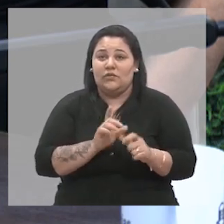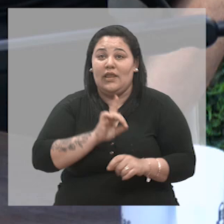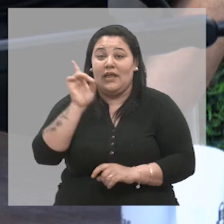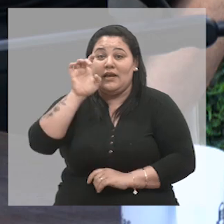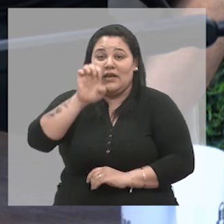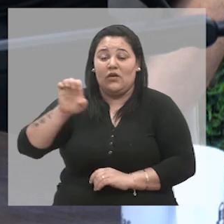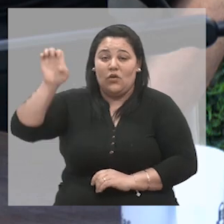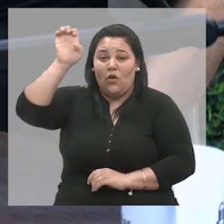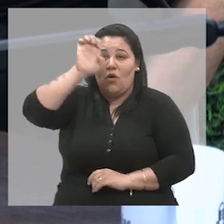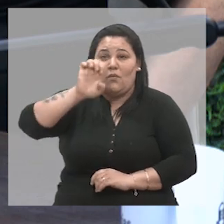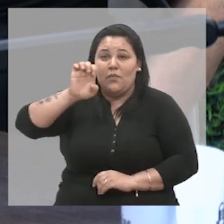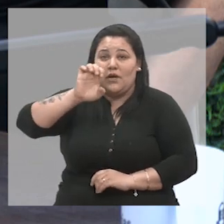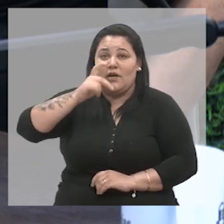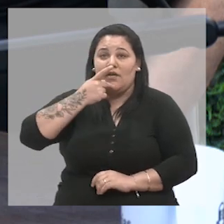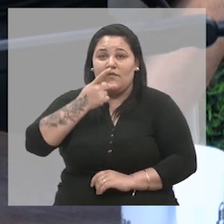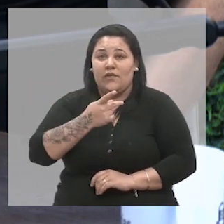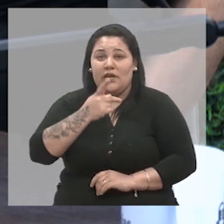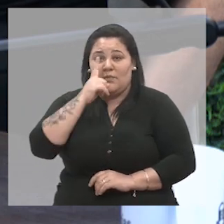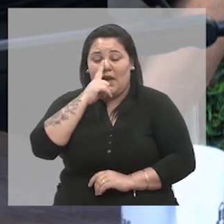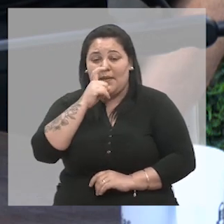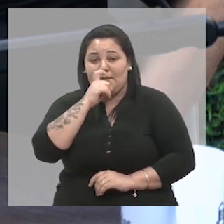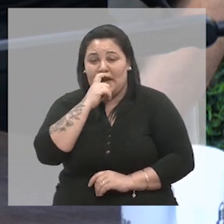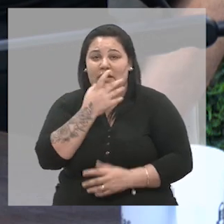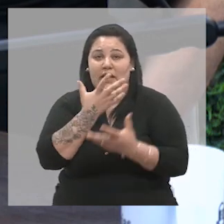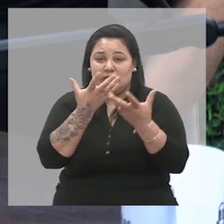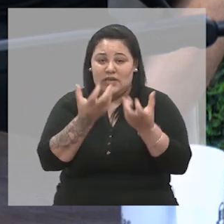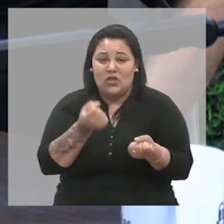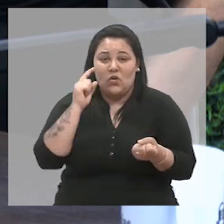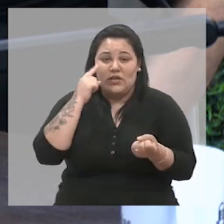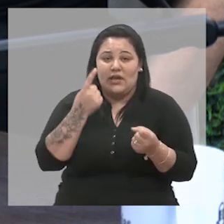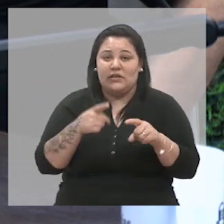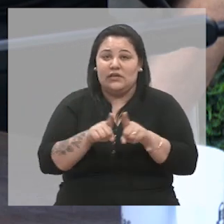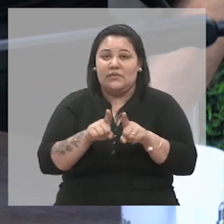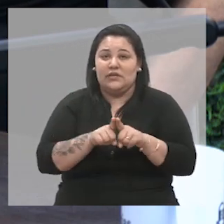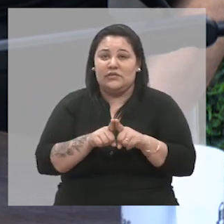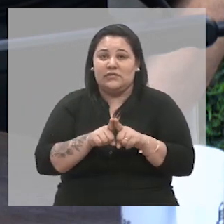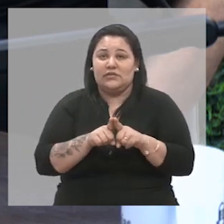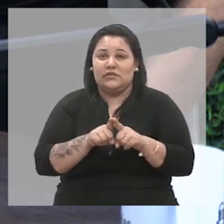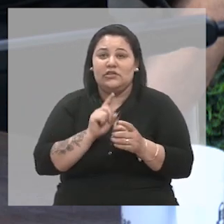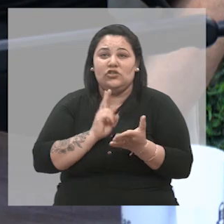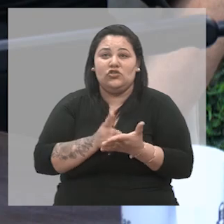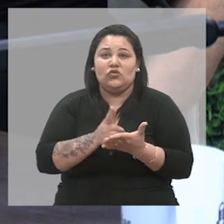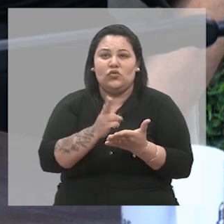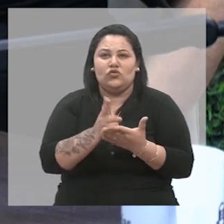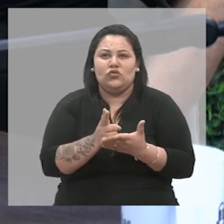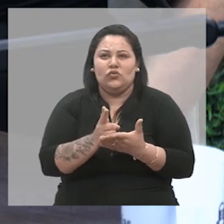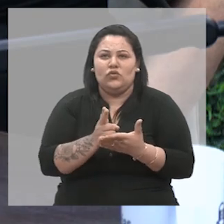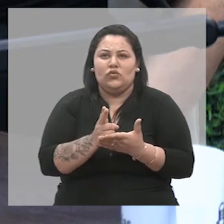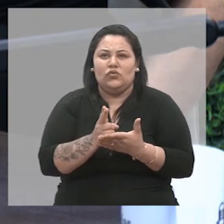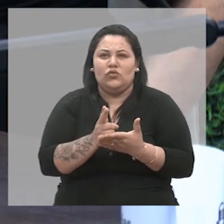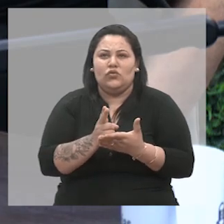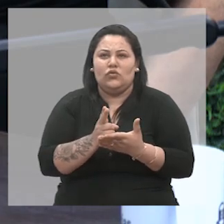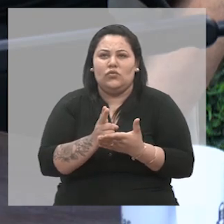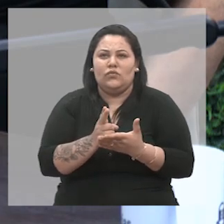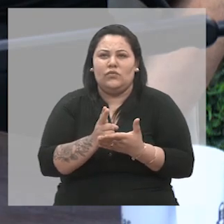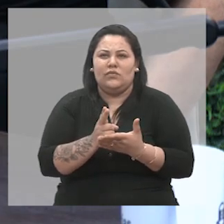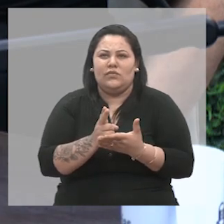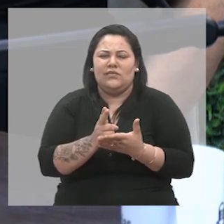lá na Europa, que eu comentei com meus pais, e eles abraçaram a ideia e a gente seguiu isso